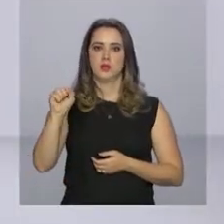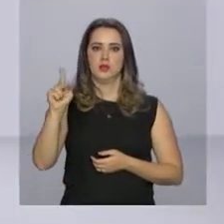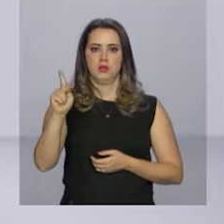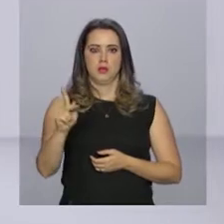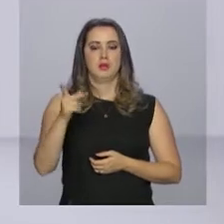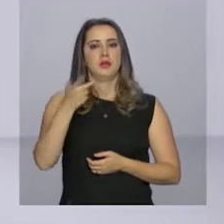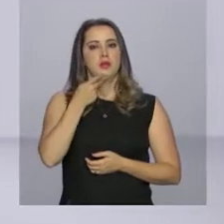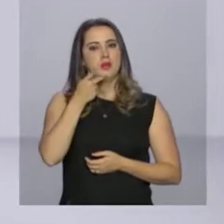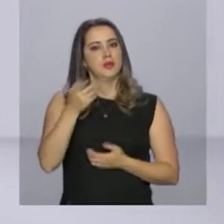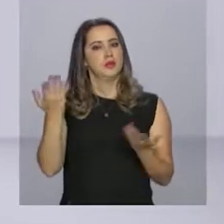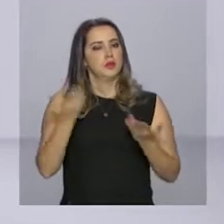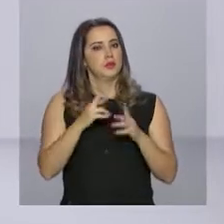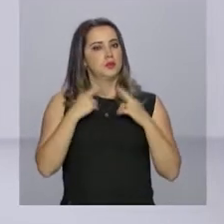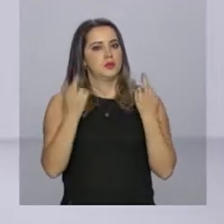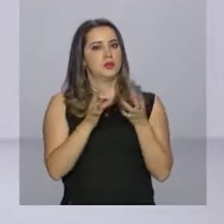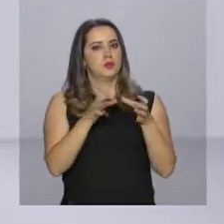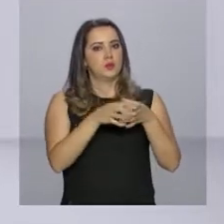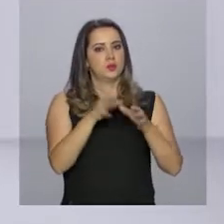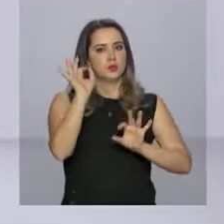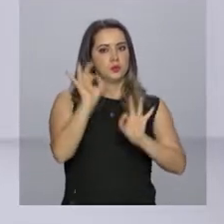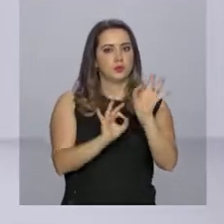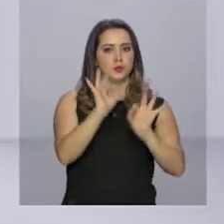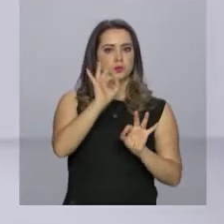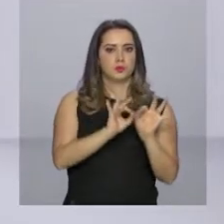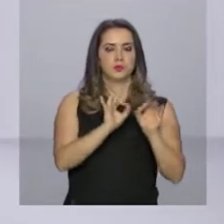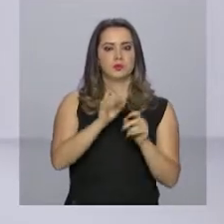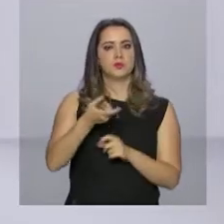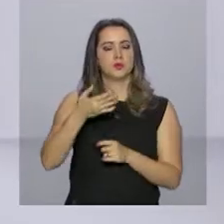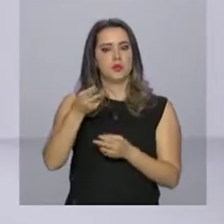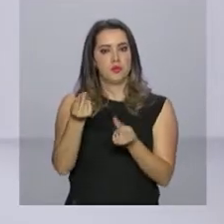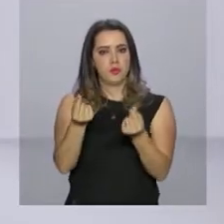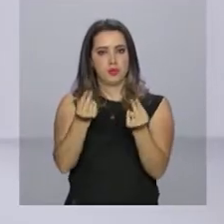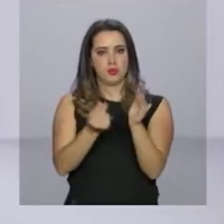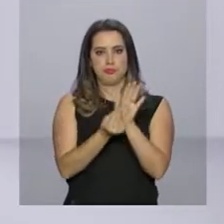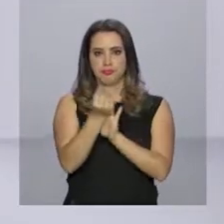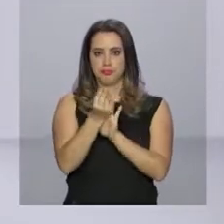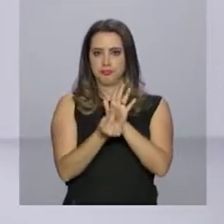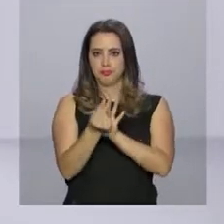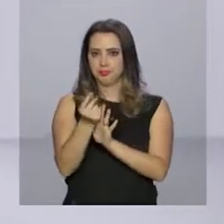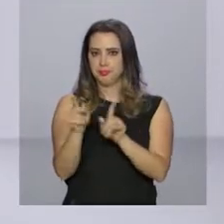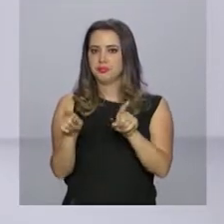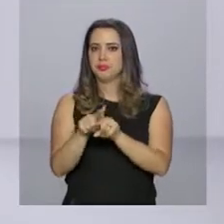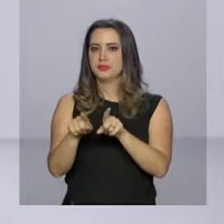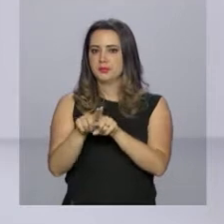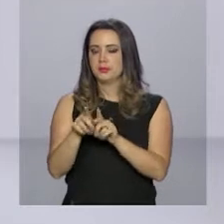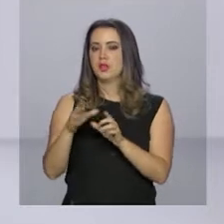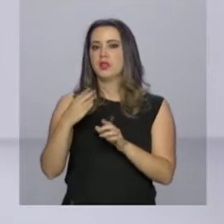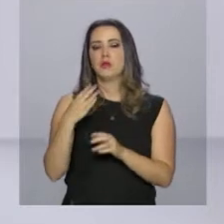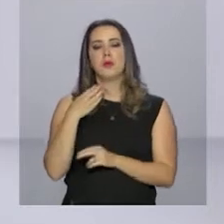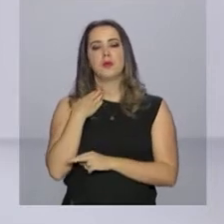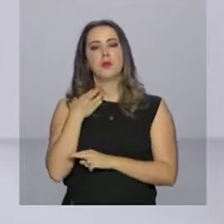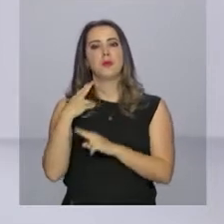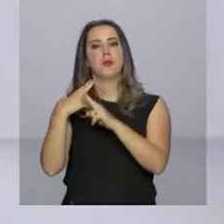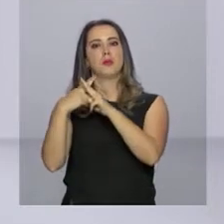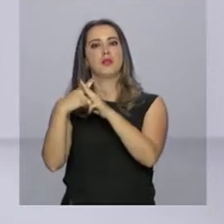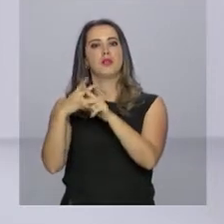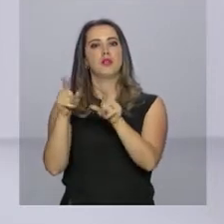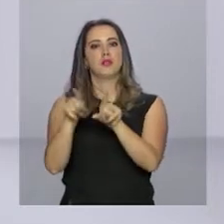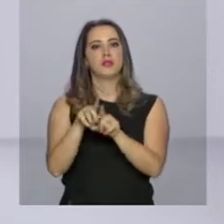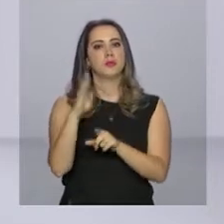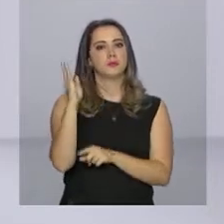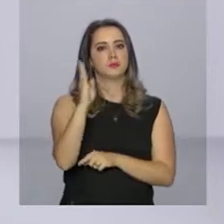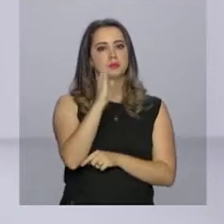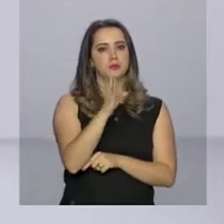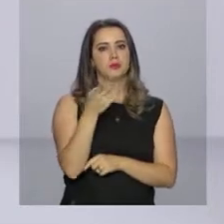Raul Jungmann, se reuniu com os responsáveis pelo planejamento e pela fazenda, além dos presidentes da Caixa Econômica e do Banco do